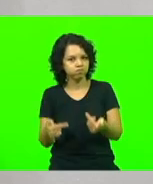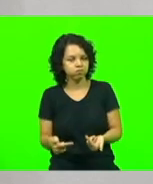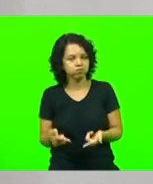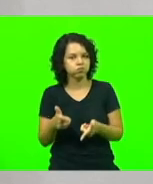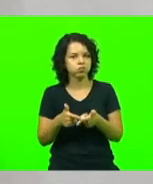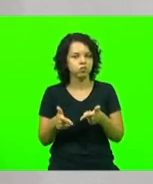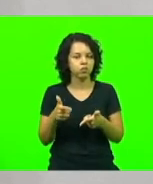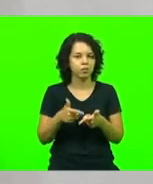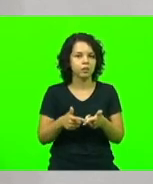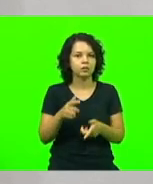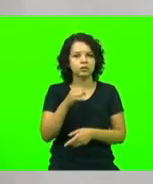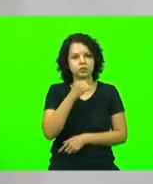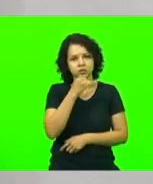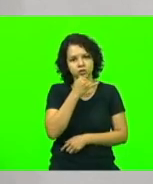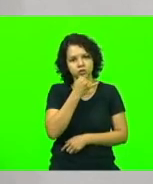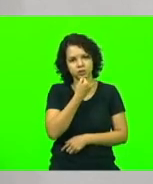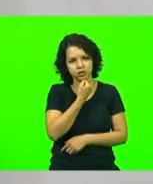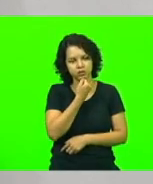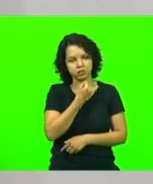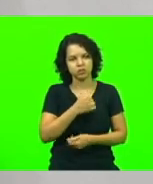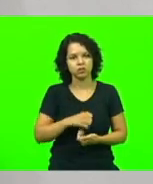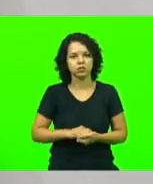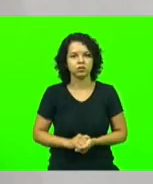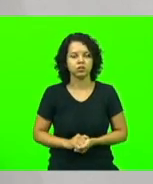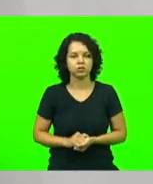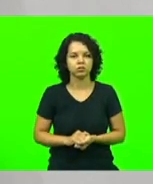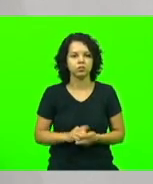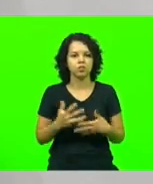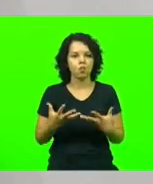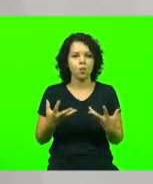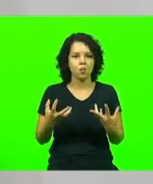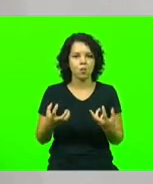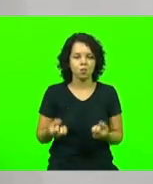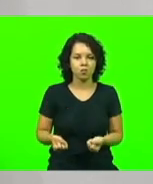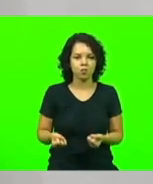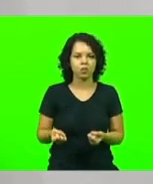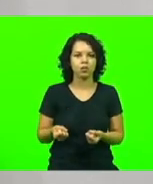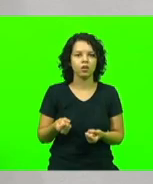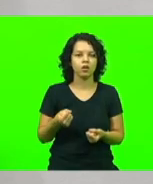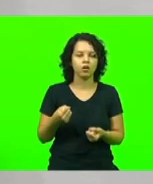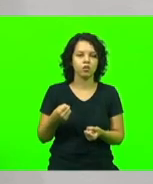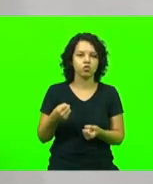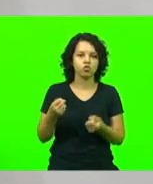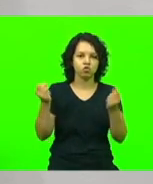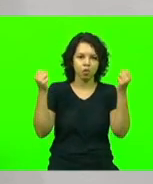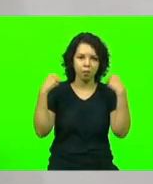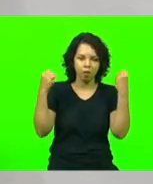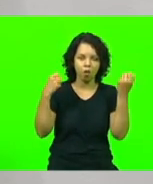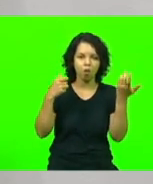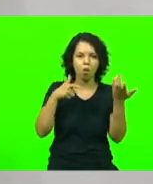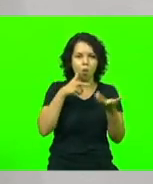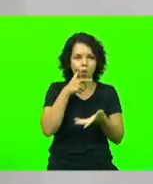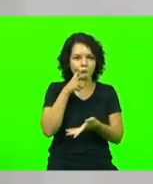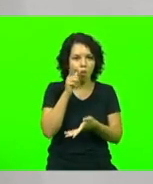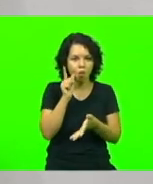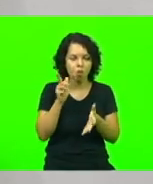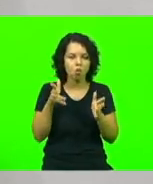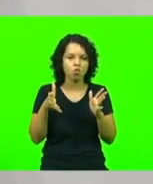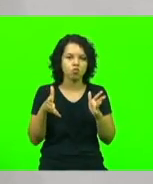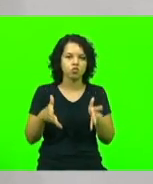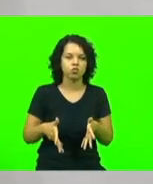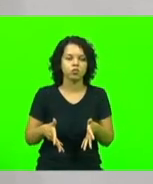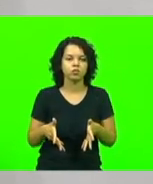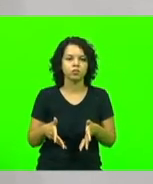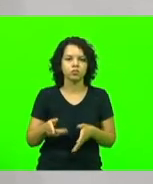a tristeza da estiagem. Eu venho de Chapecó, cheguei ontem de lá, né, Maurício? Nós